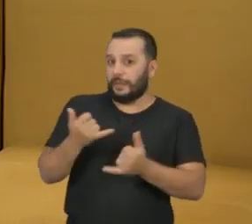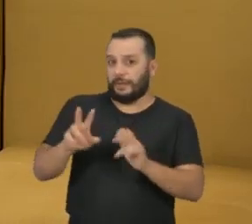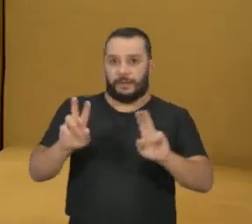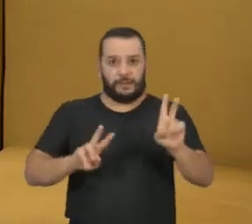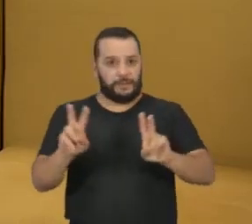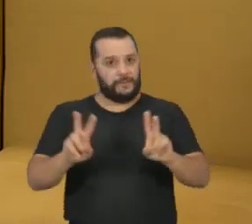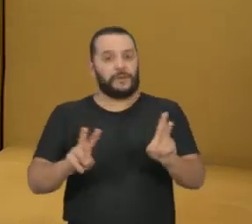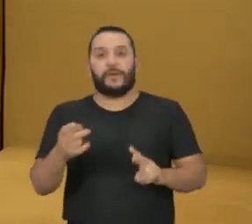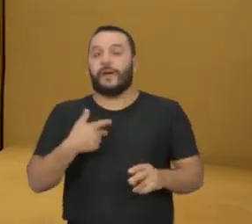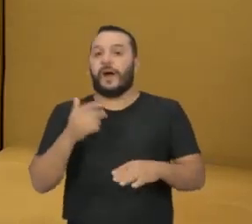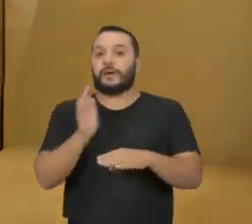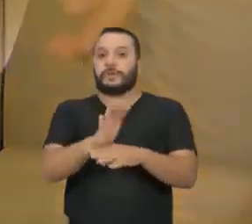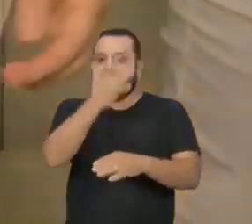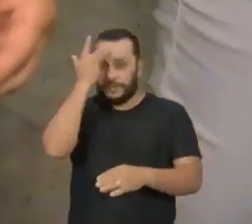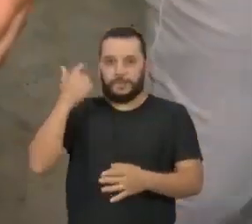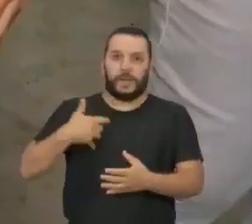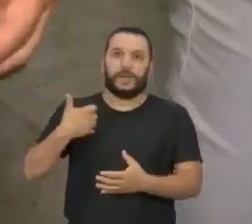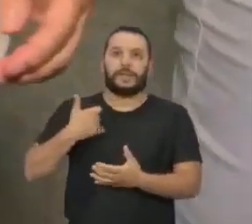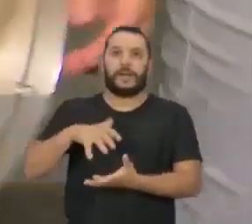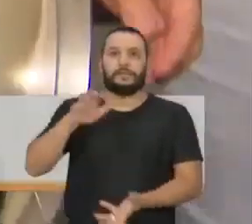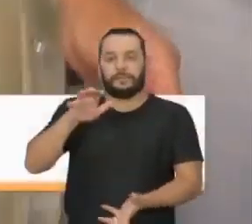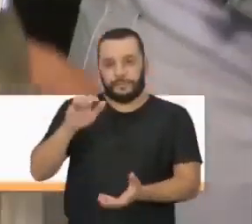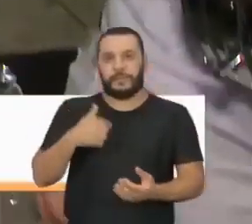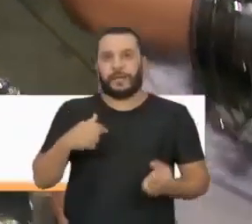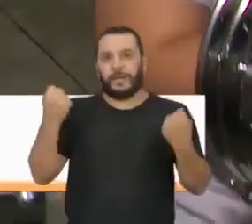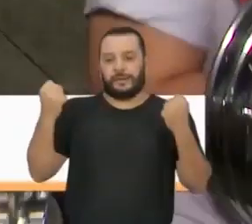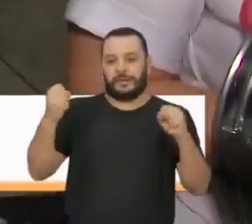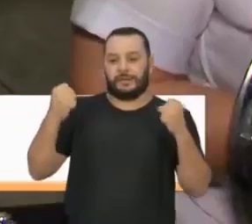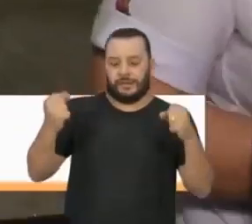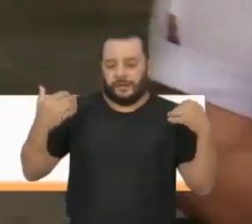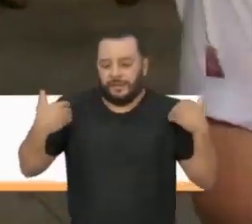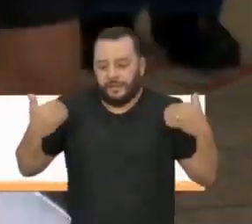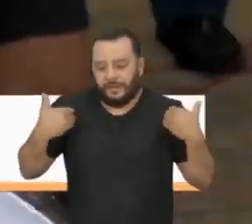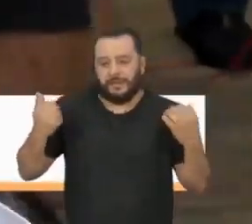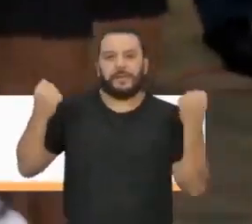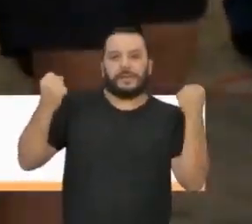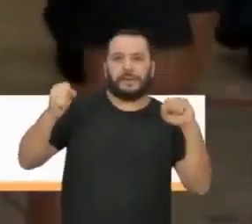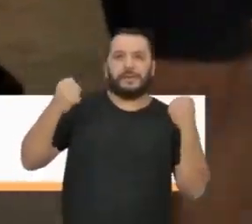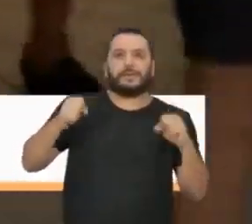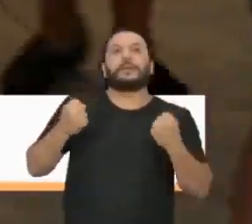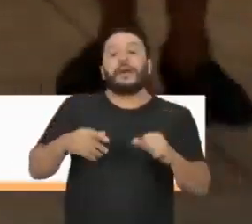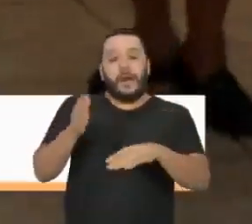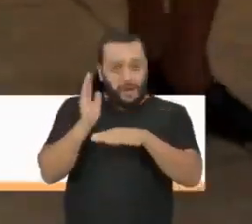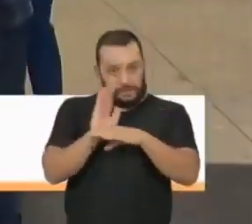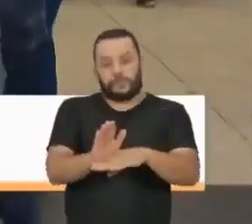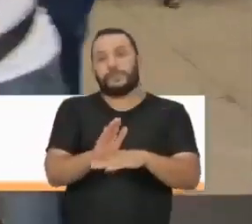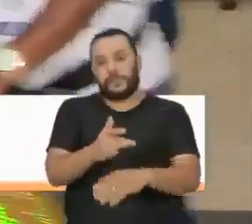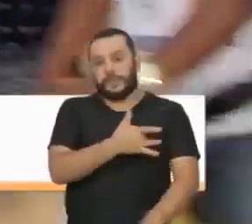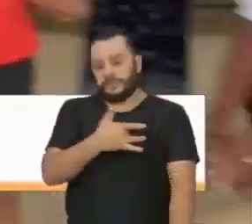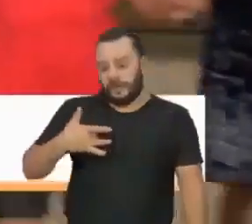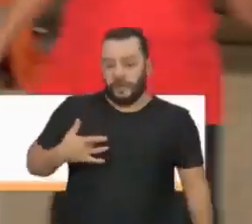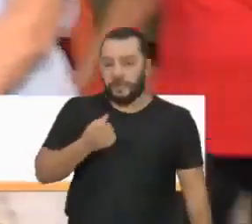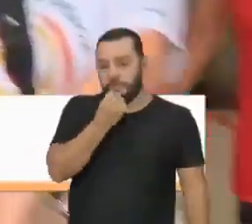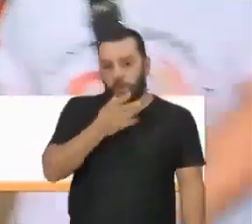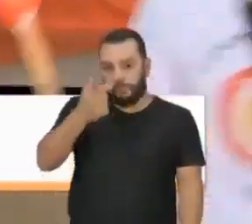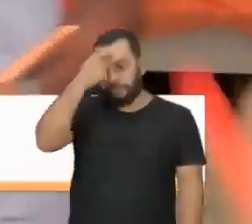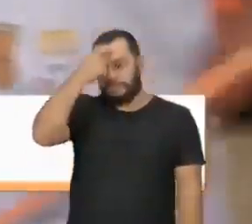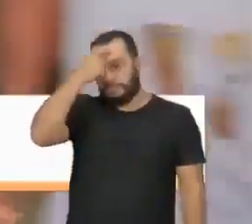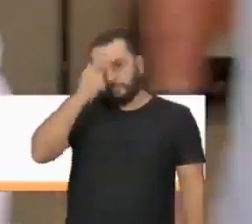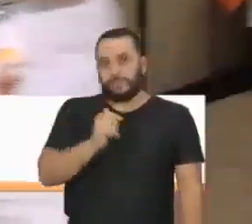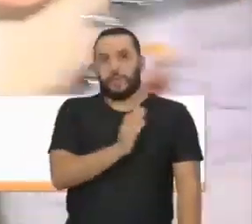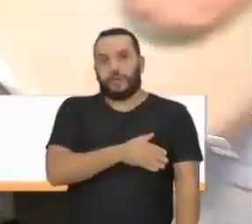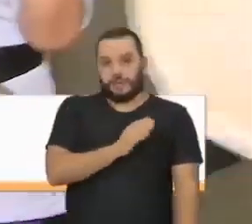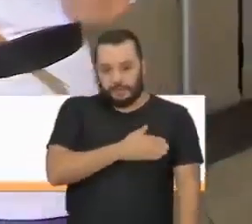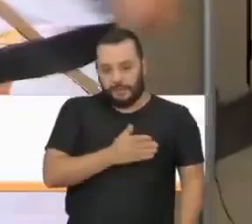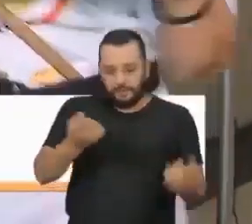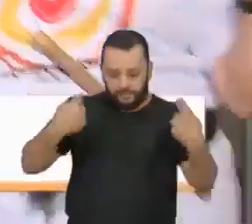carnaval ajudam quem tem mais idade. Alegria e atividade física que a folia exige pode ajudar a saúde física e mental de